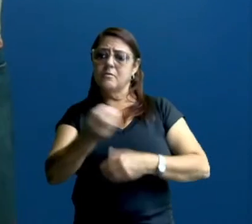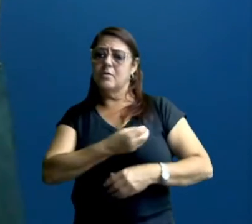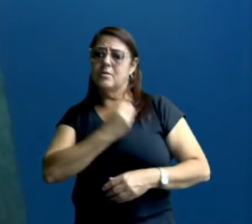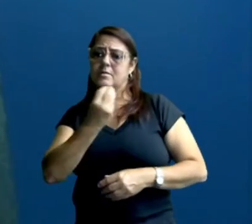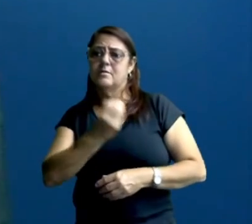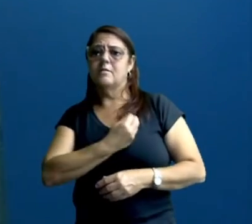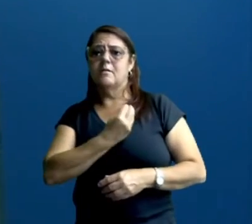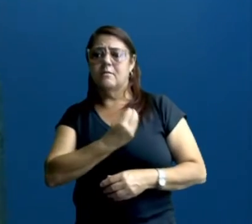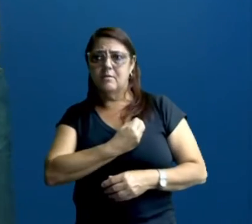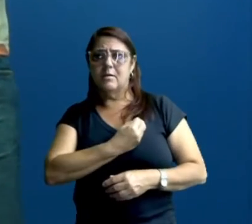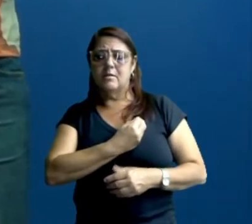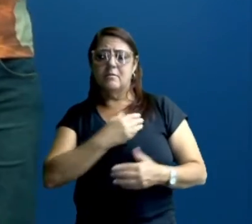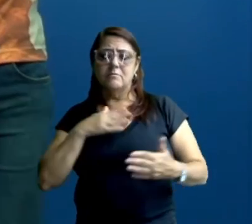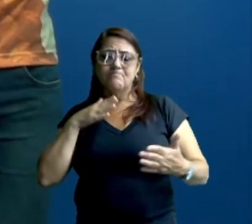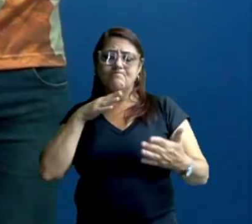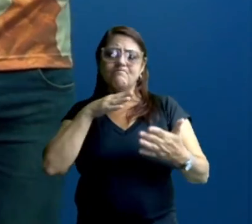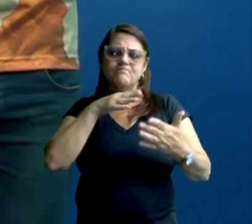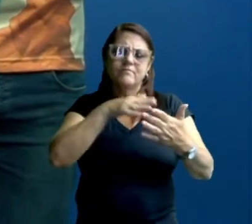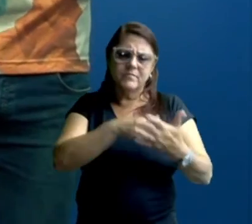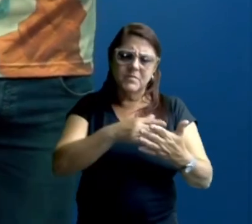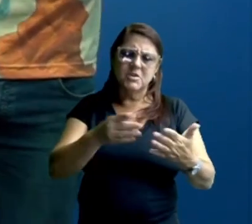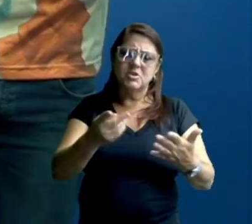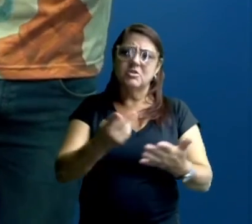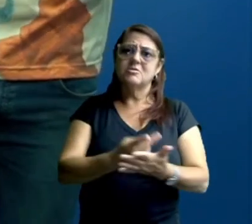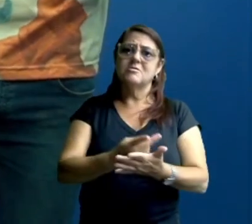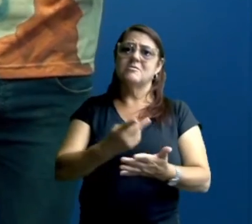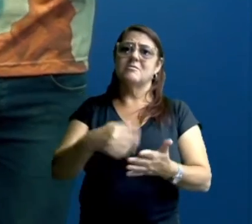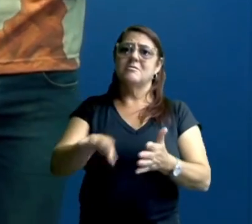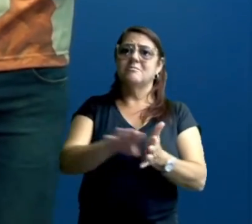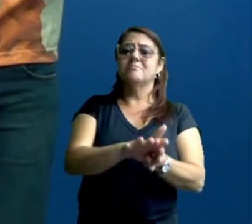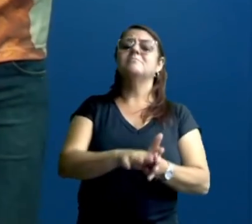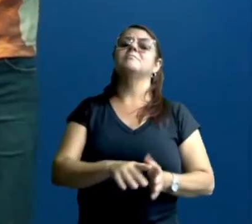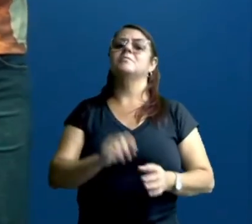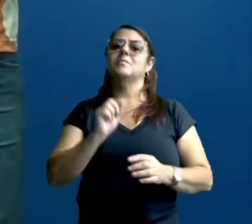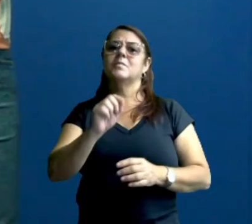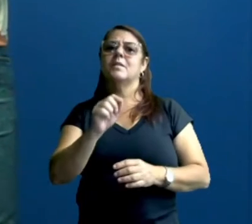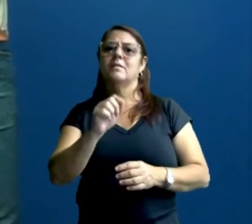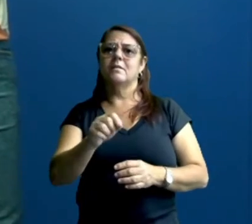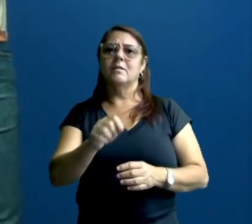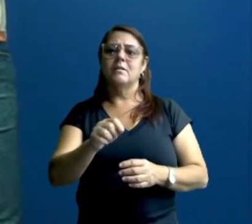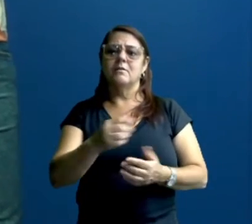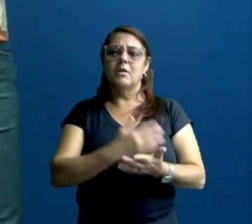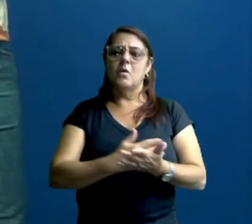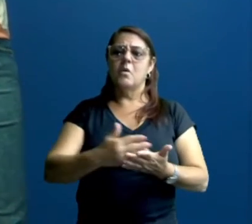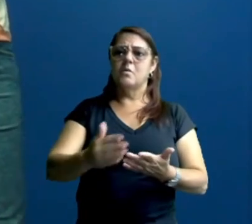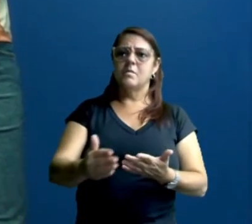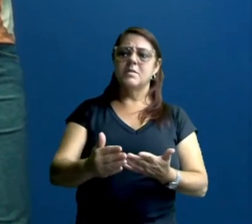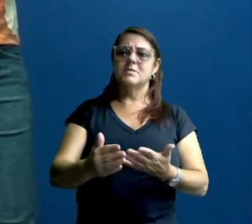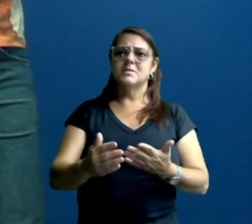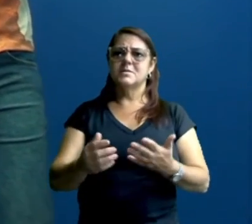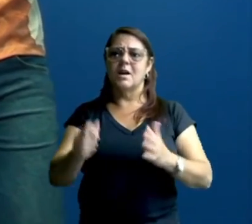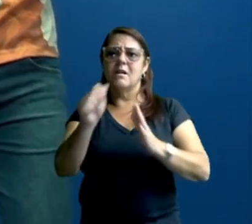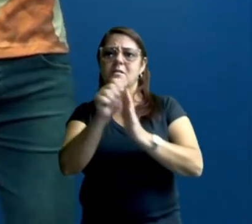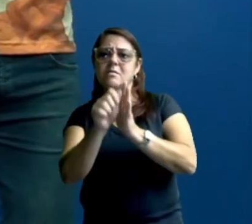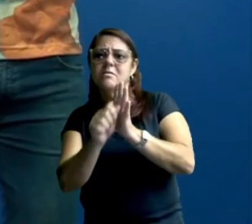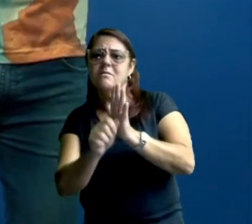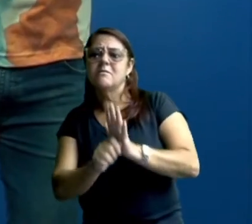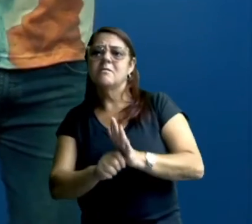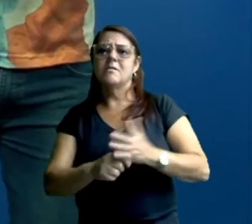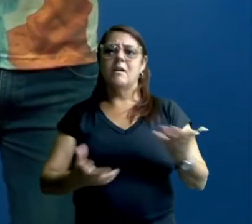realidade e vai chegar um determinado momento, né, que gradativamente nós vamos iniciar a ter